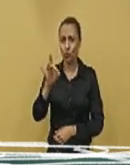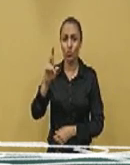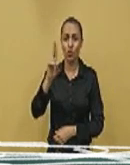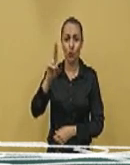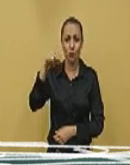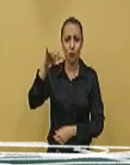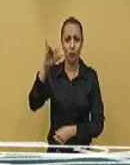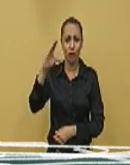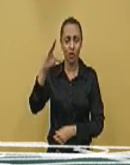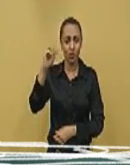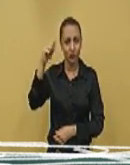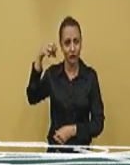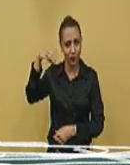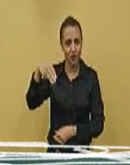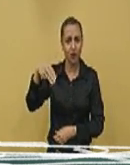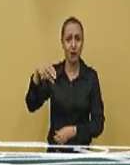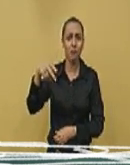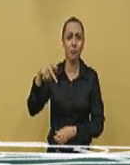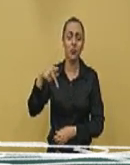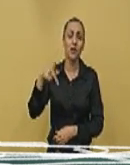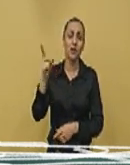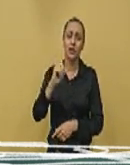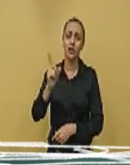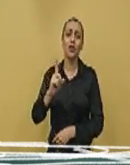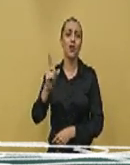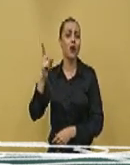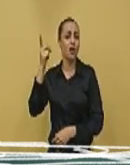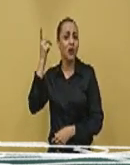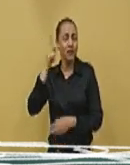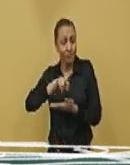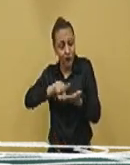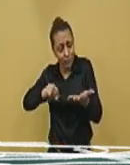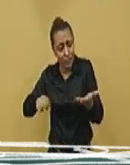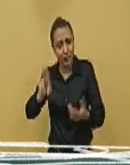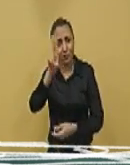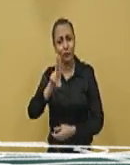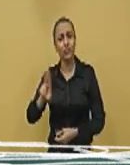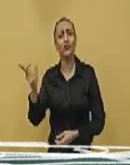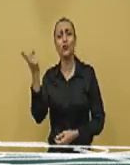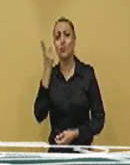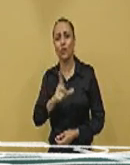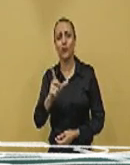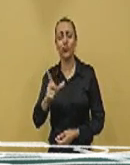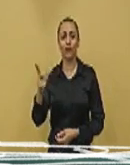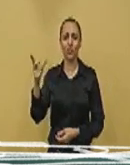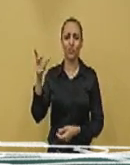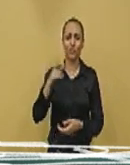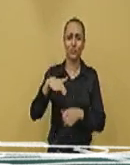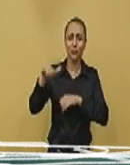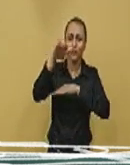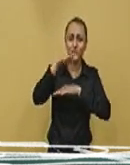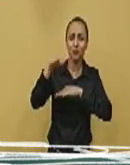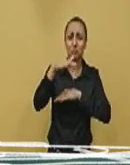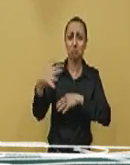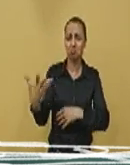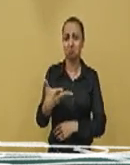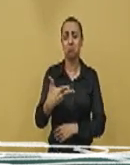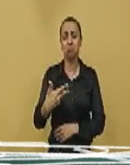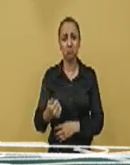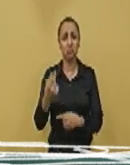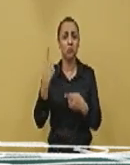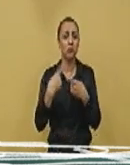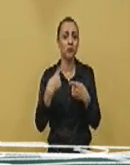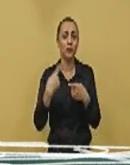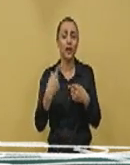USP, Viçosa, Lavras, UFMG, várias universidades que conseguiram alcançar o patamar de excelência justamente